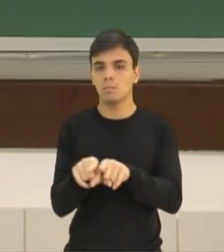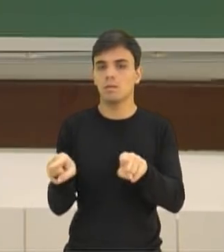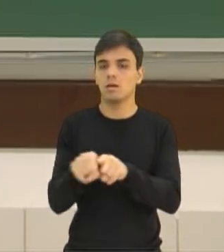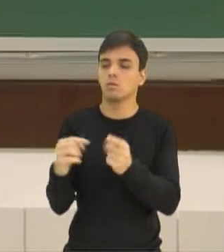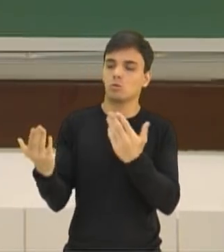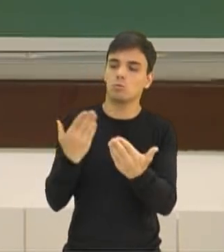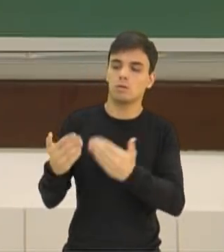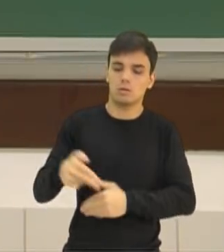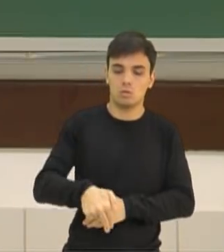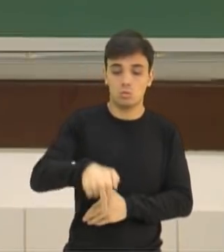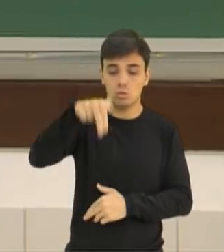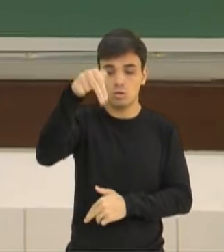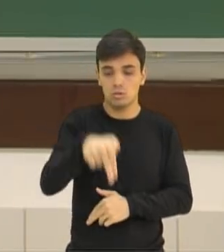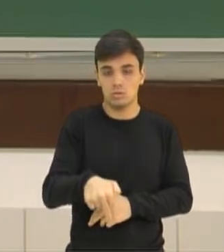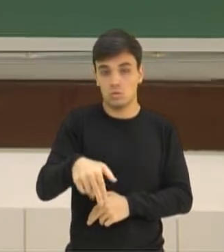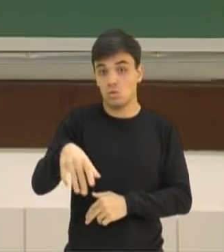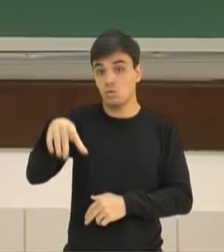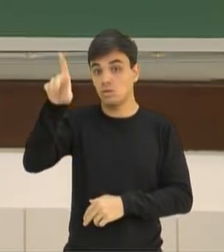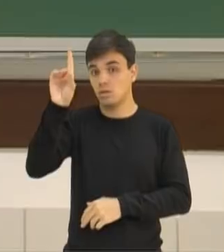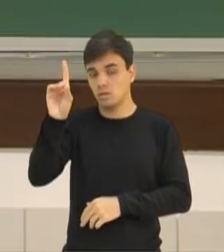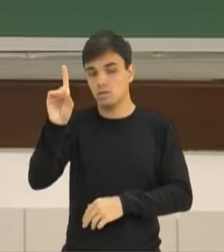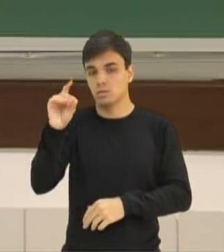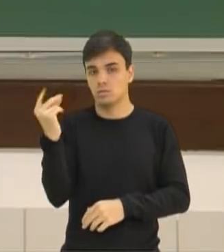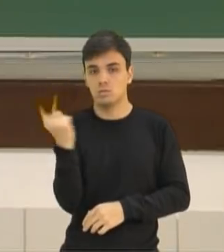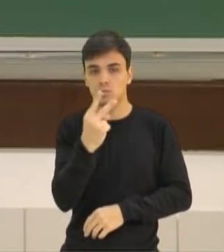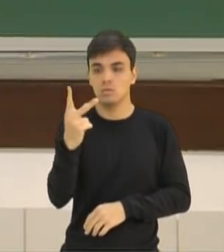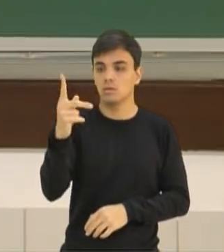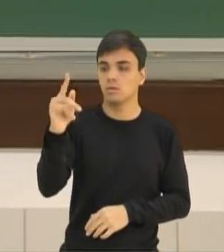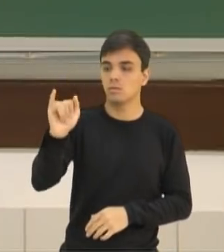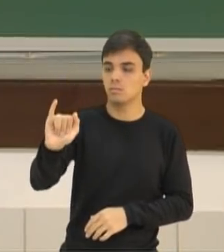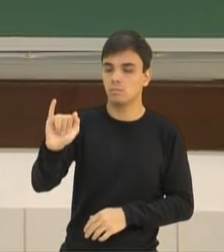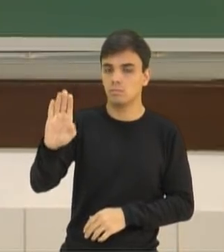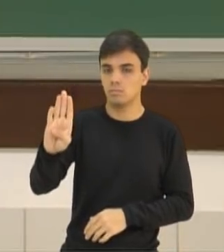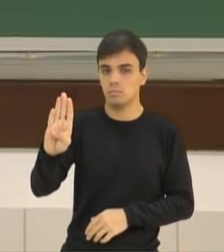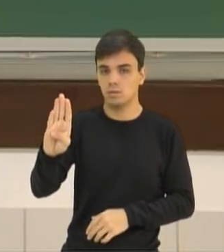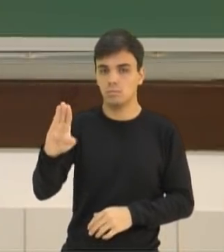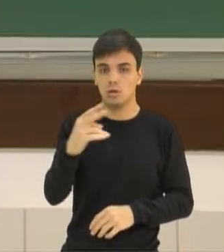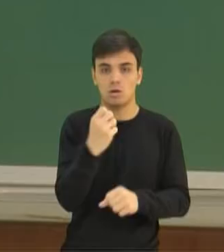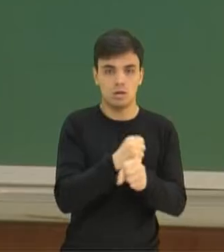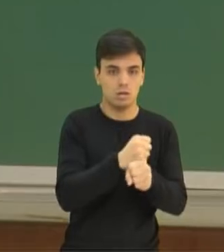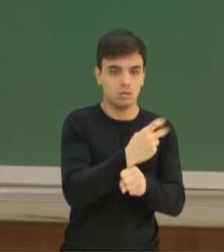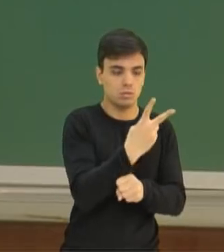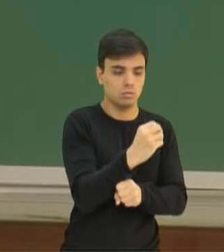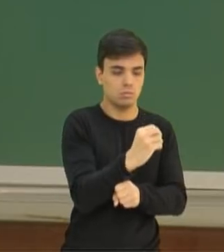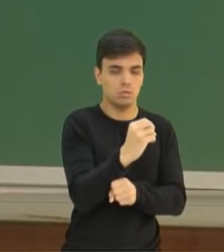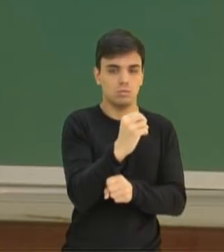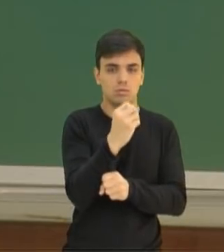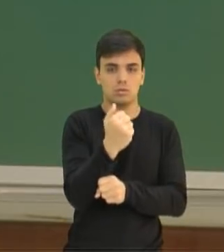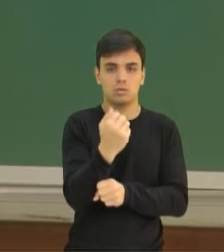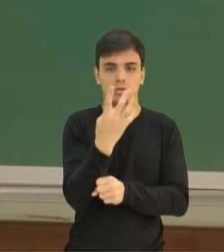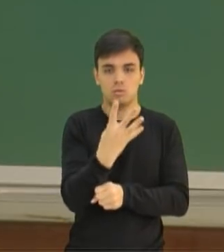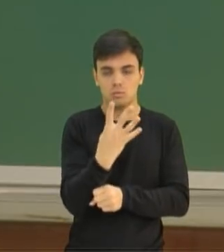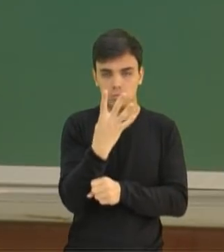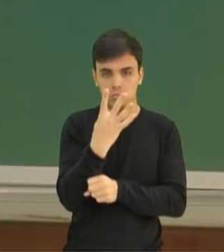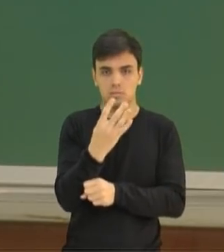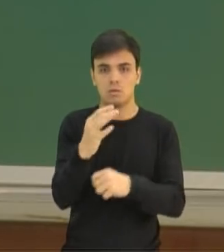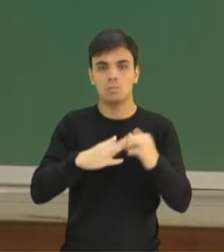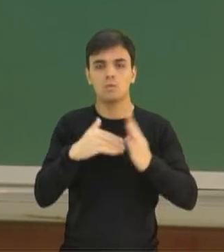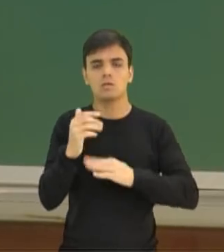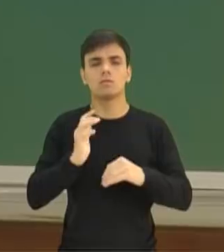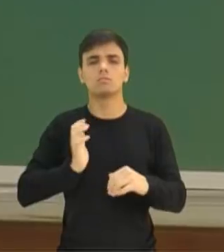e Nordeste, a participação das duas regiões no PIB em 2014. Então, nessa produção de